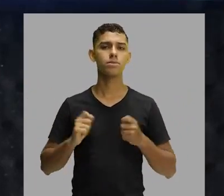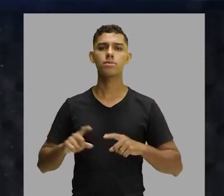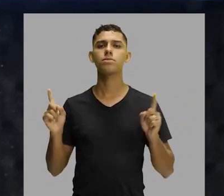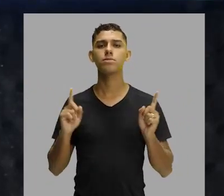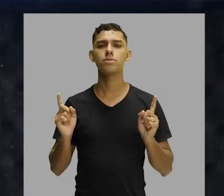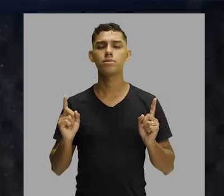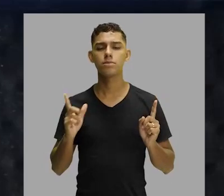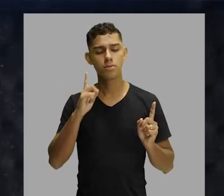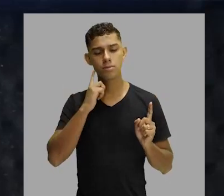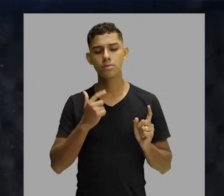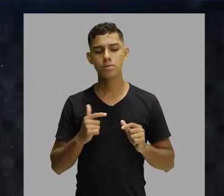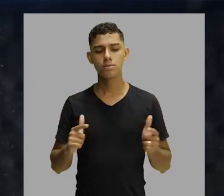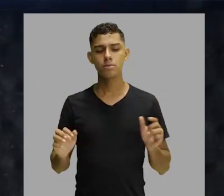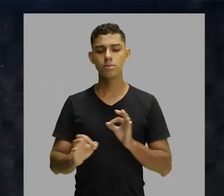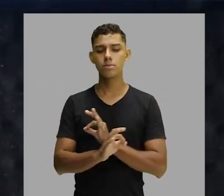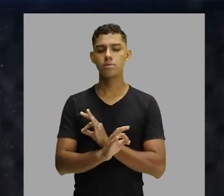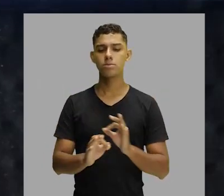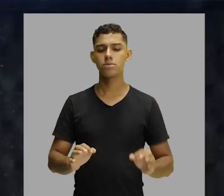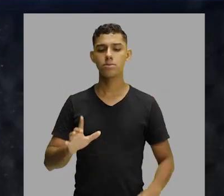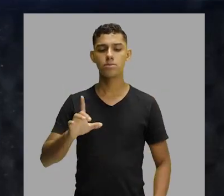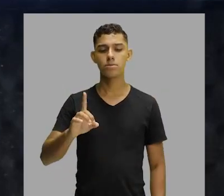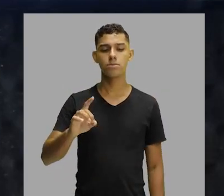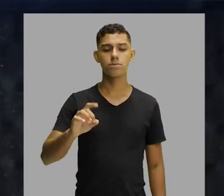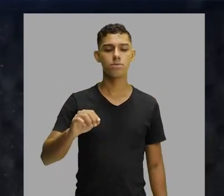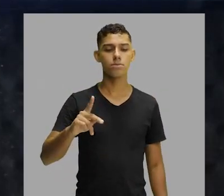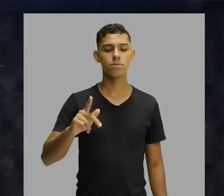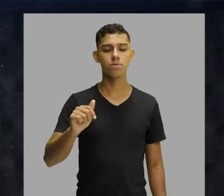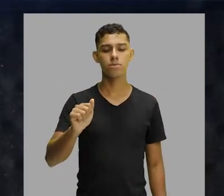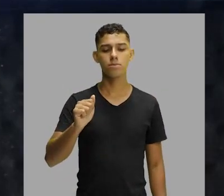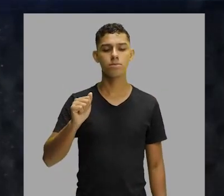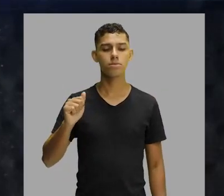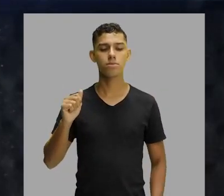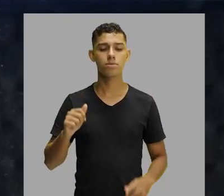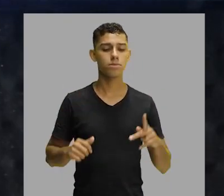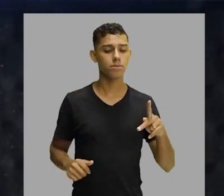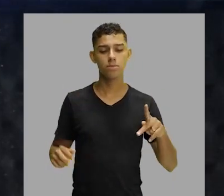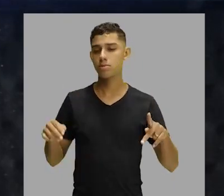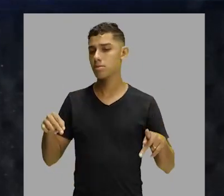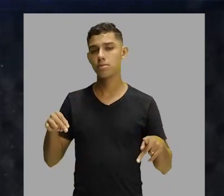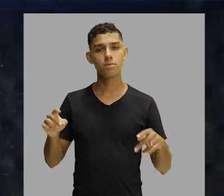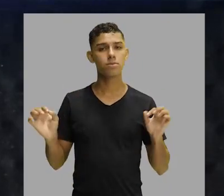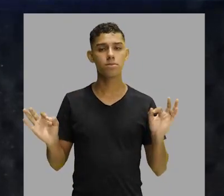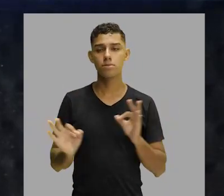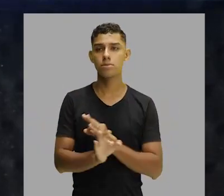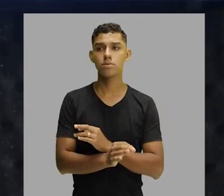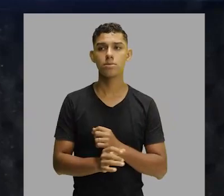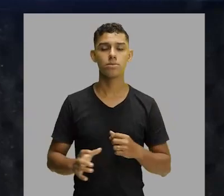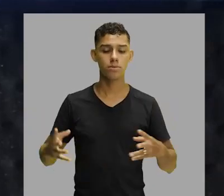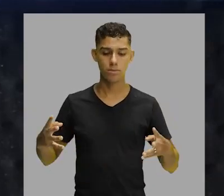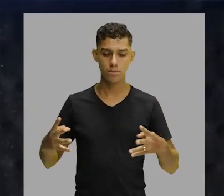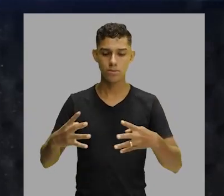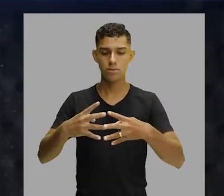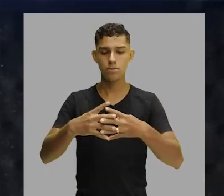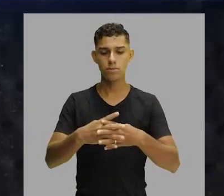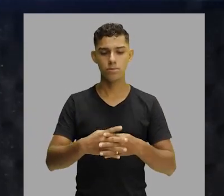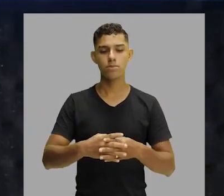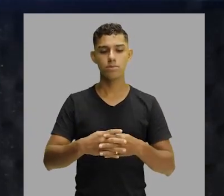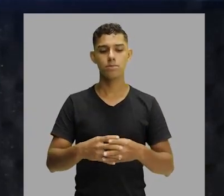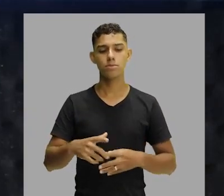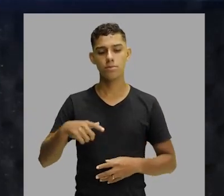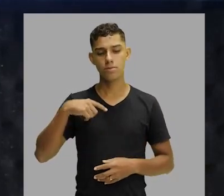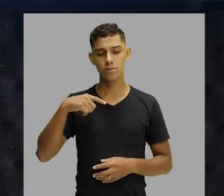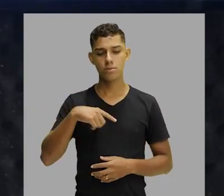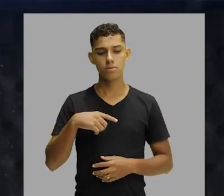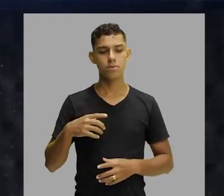precisar fazer uma dopagem nem no tipo P nem no tipo N. Porque eles já se completam, né? São